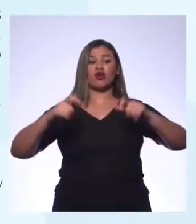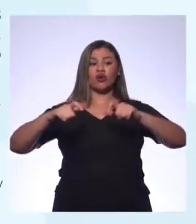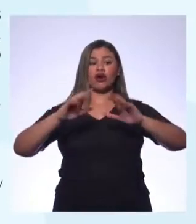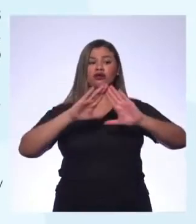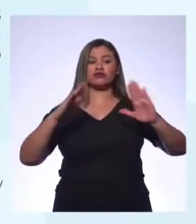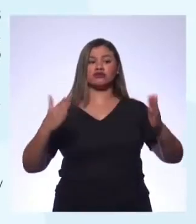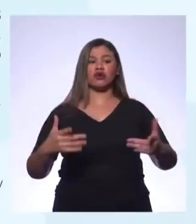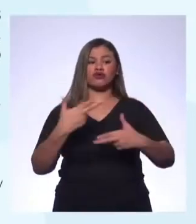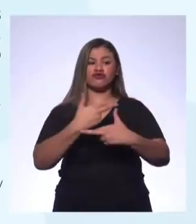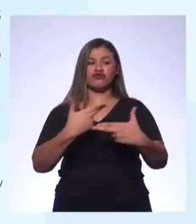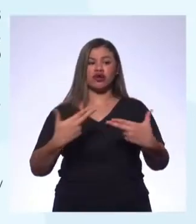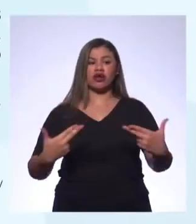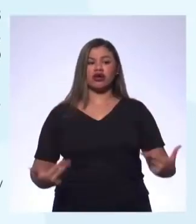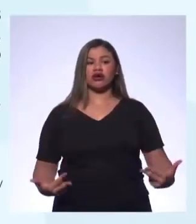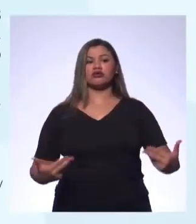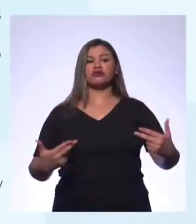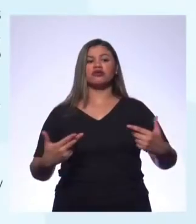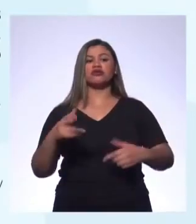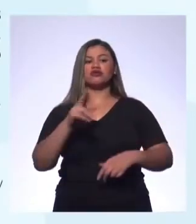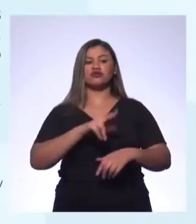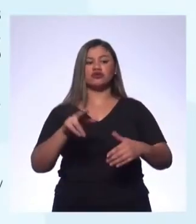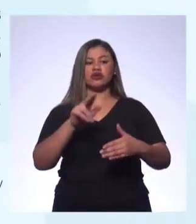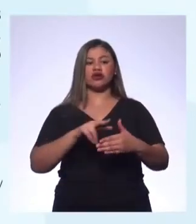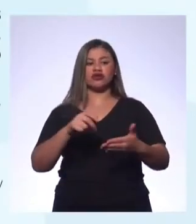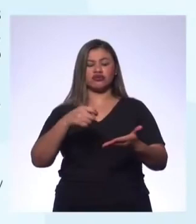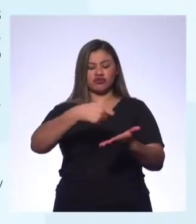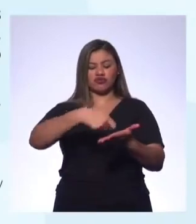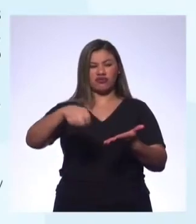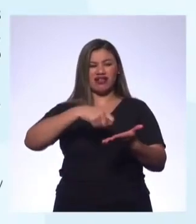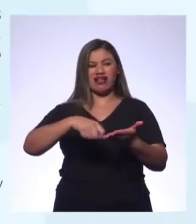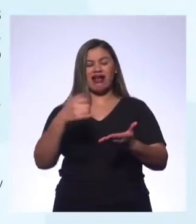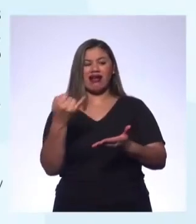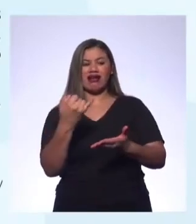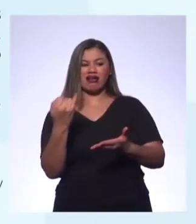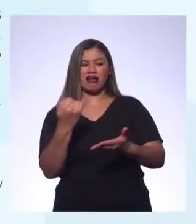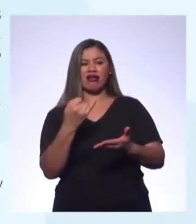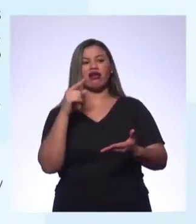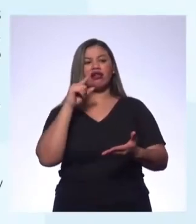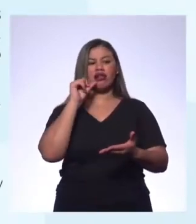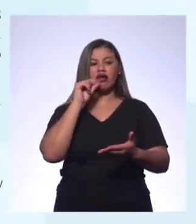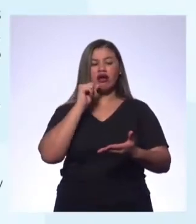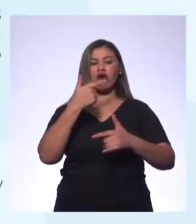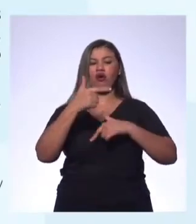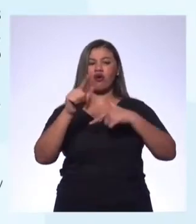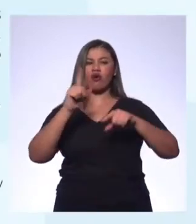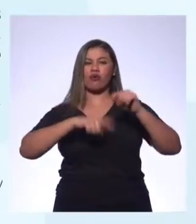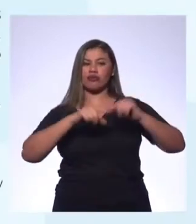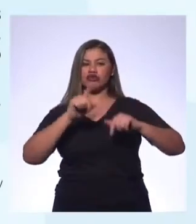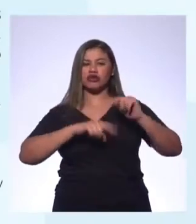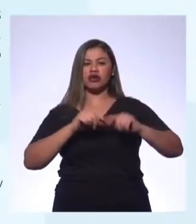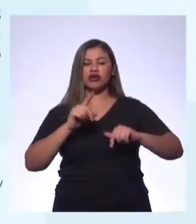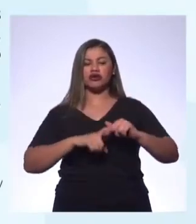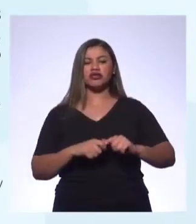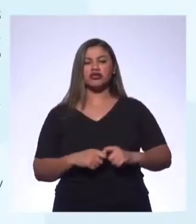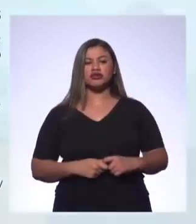patrimônio público utilizando corretivo líquido, canetas, lapiseiras e outros